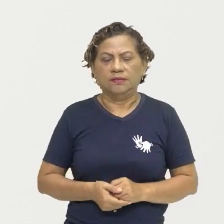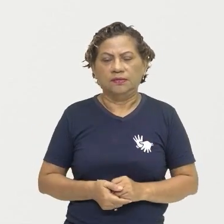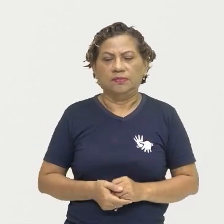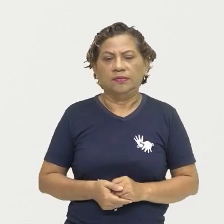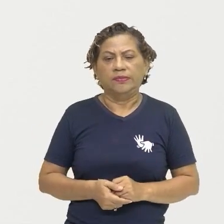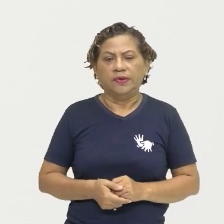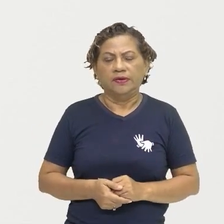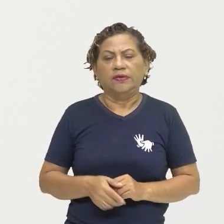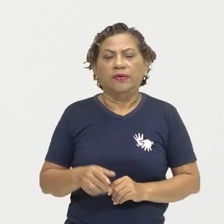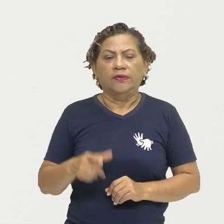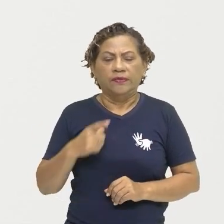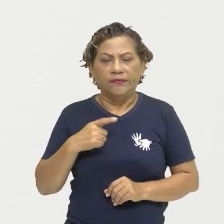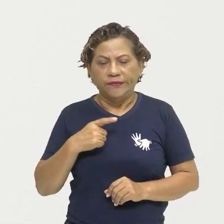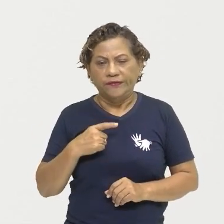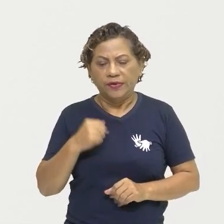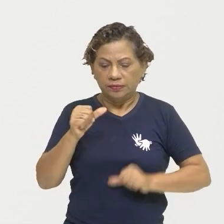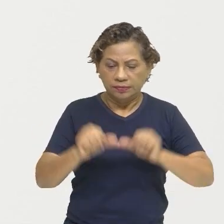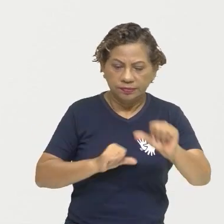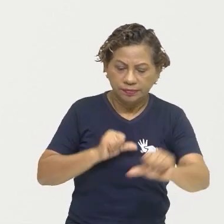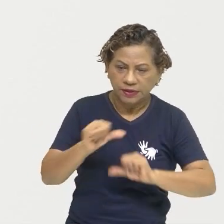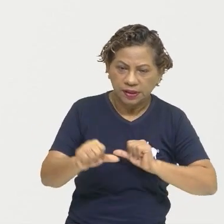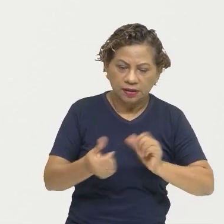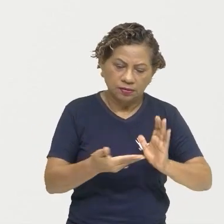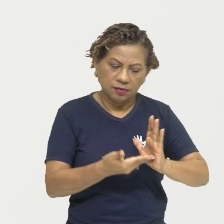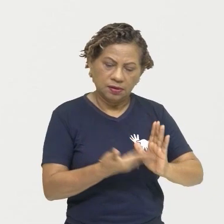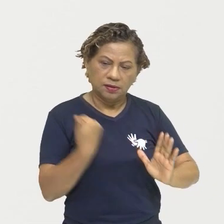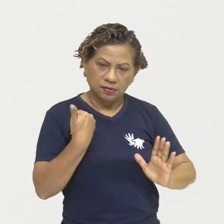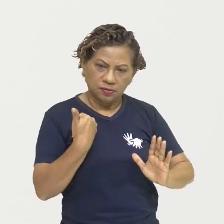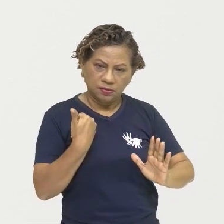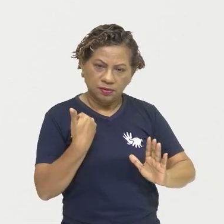uma coisa, ora outra, ou simplesmente exclui, tira.